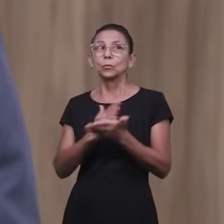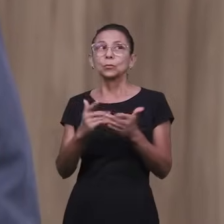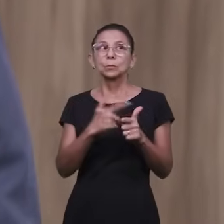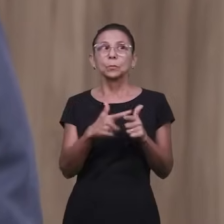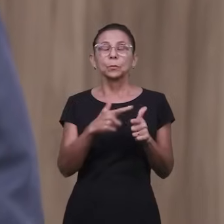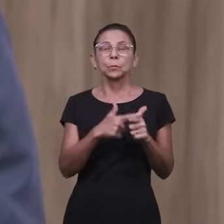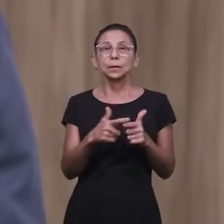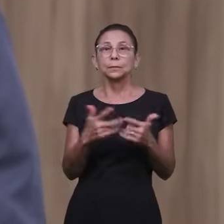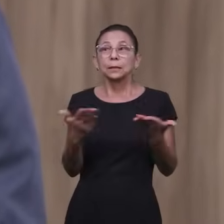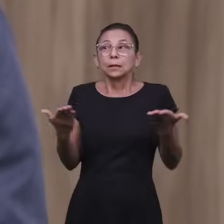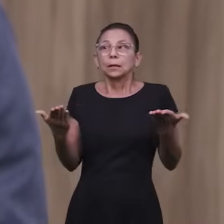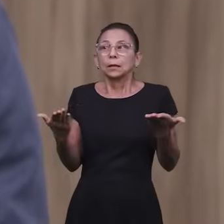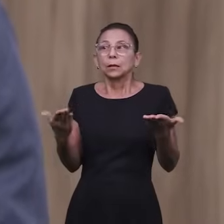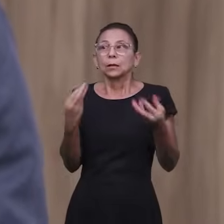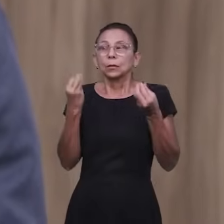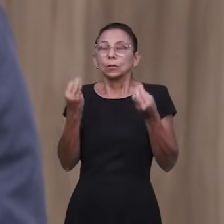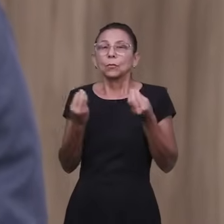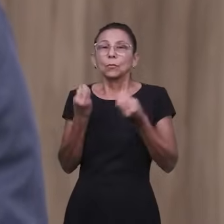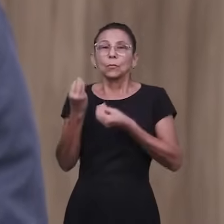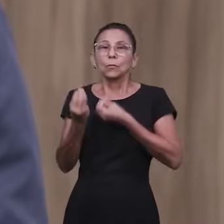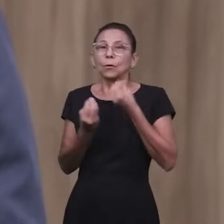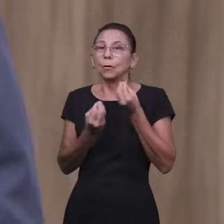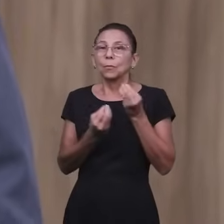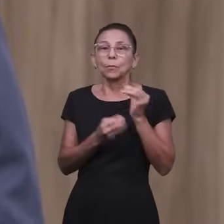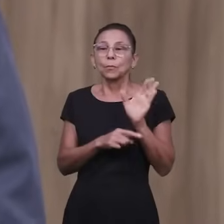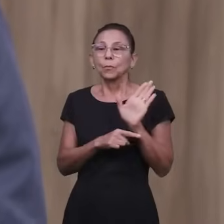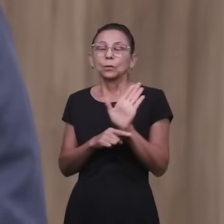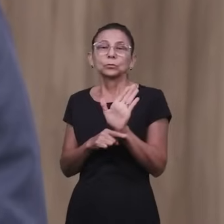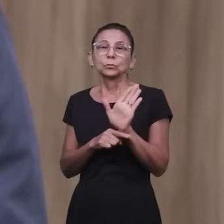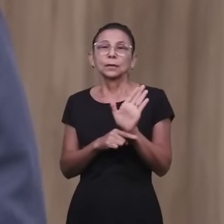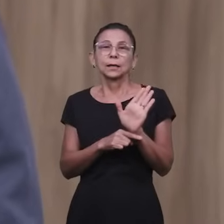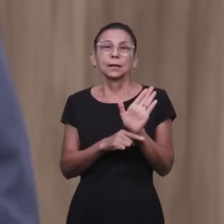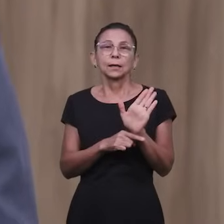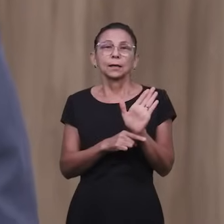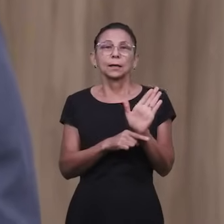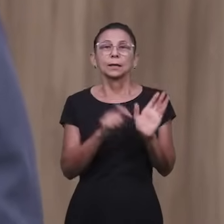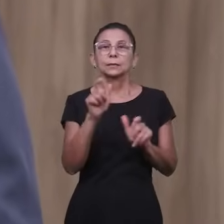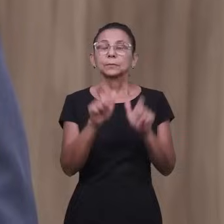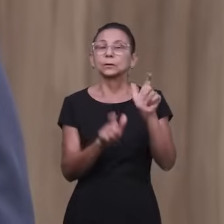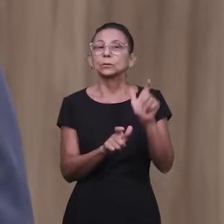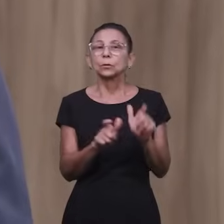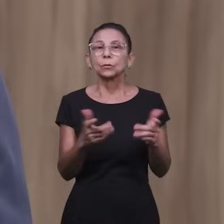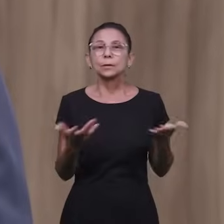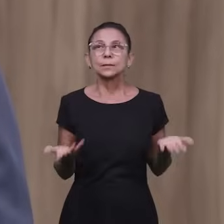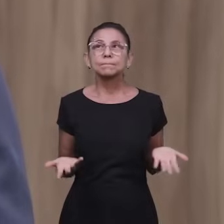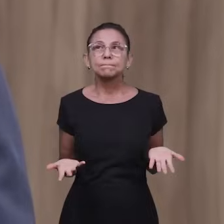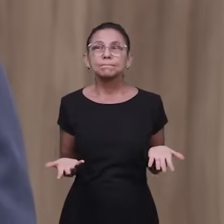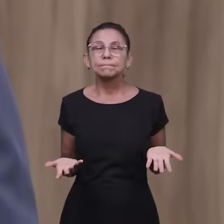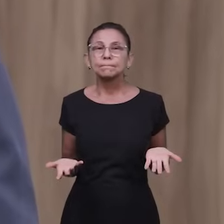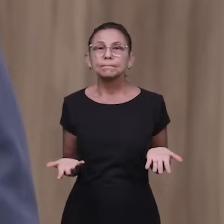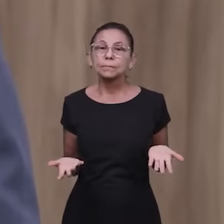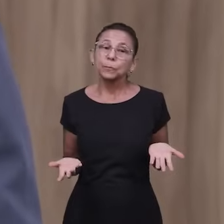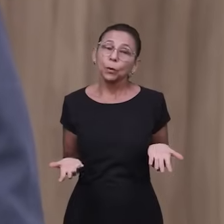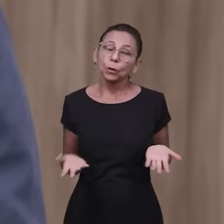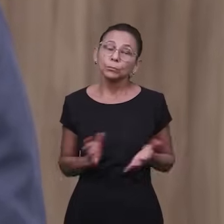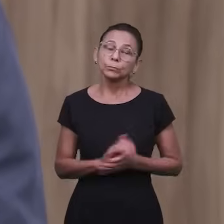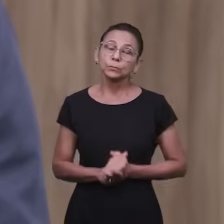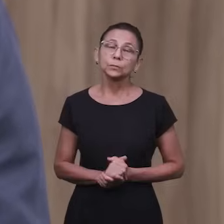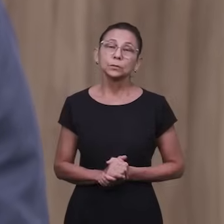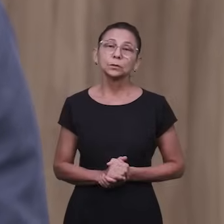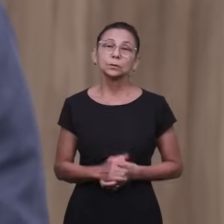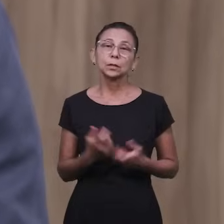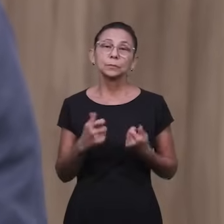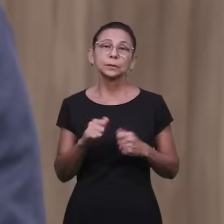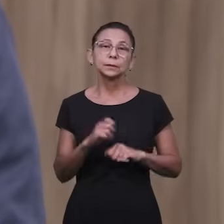irmã? Mas o que nós podemos fazer é simplesmente ouvir e orar. A gente não consegue fazer nada mais do que isso. E aí